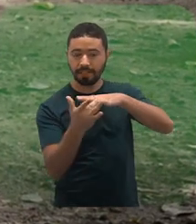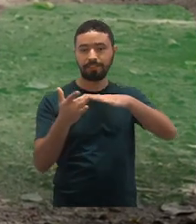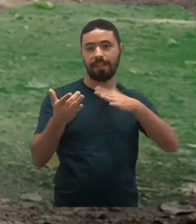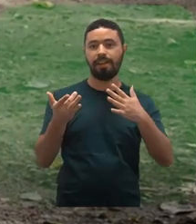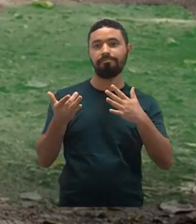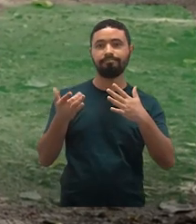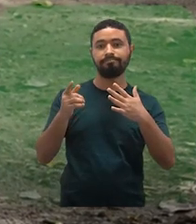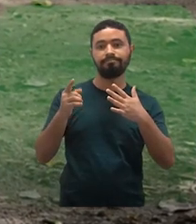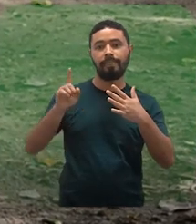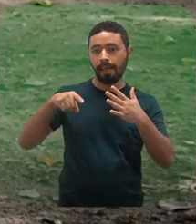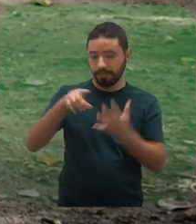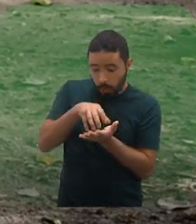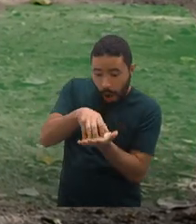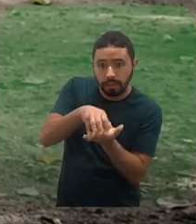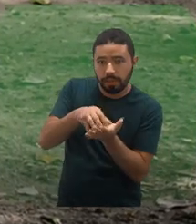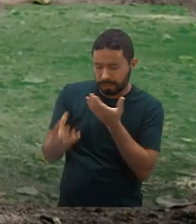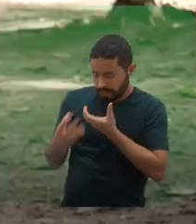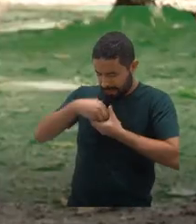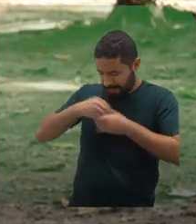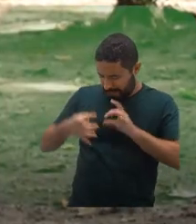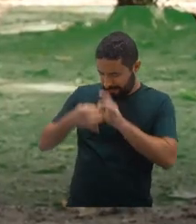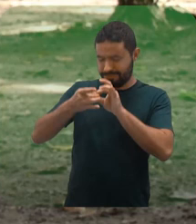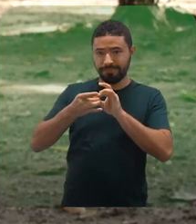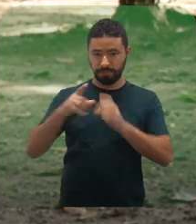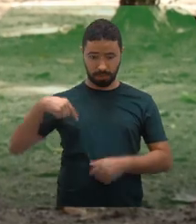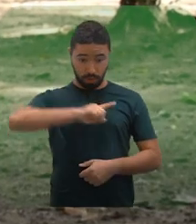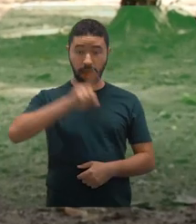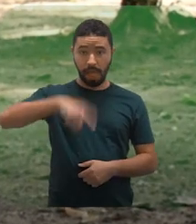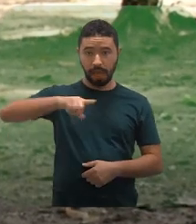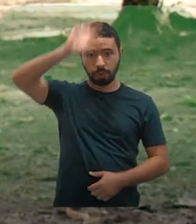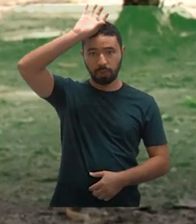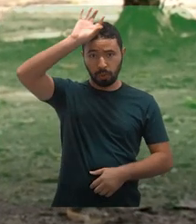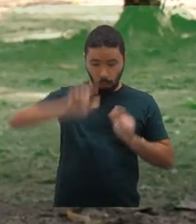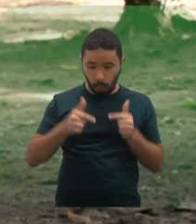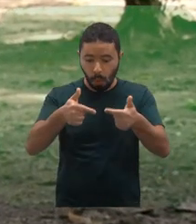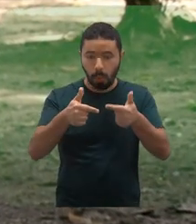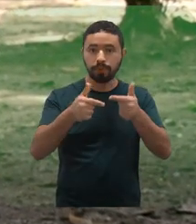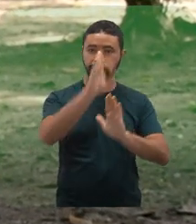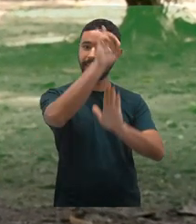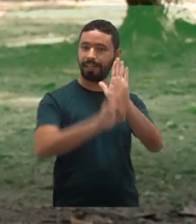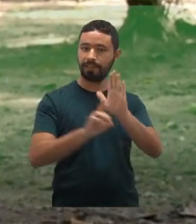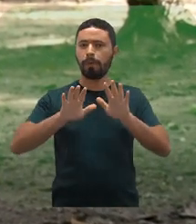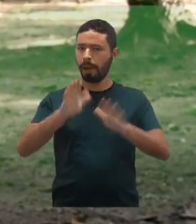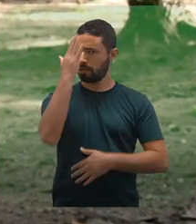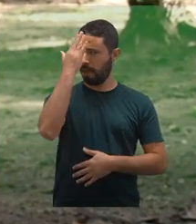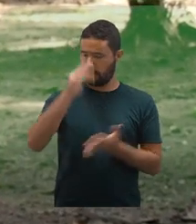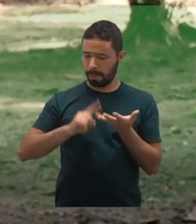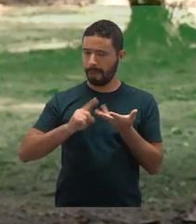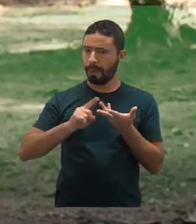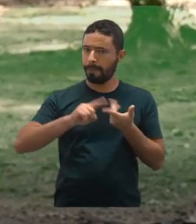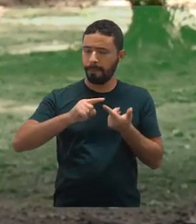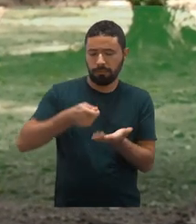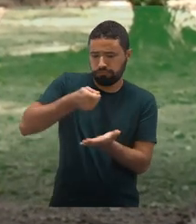somos chucuru, lutando por direitos, mas também sabendo dos nossos deveres como cidadãos pesqueirenses